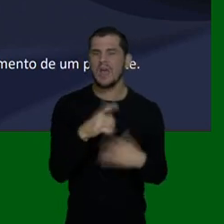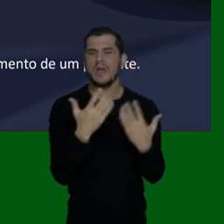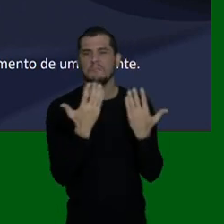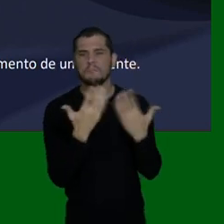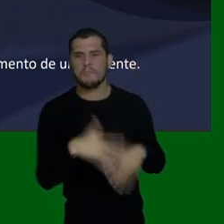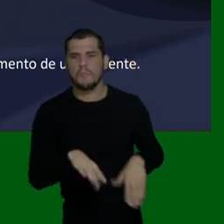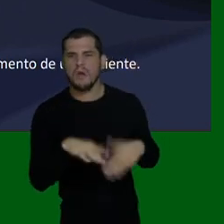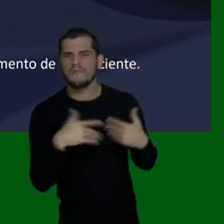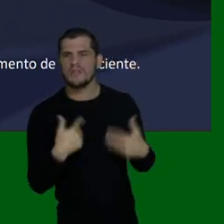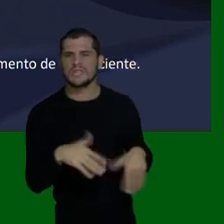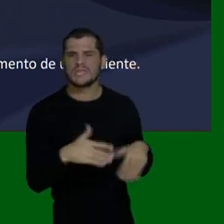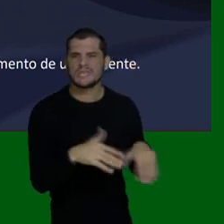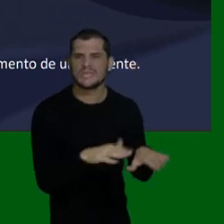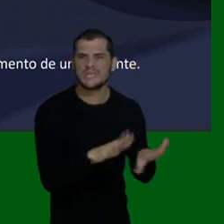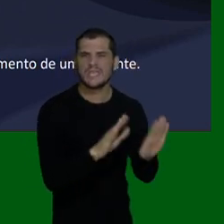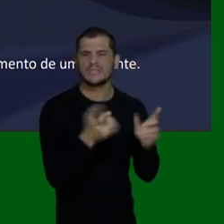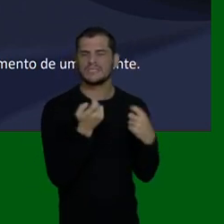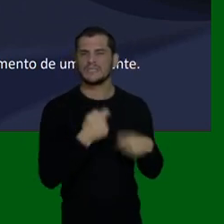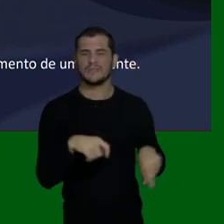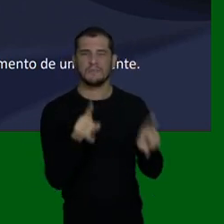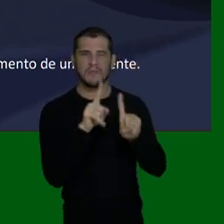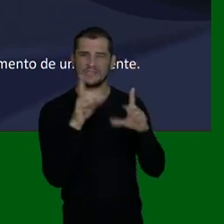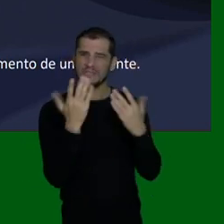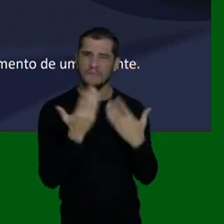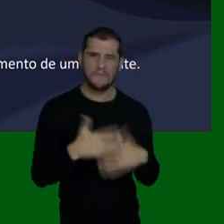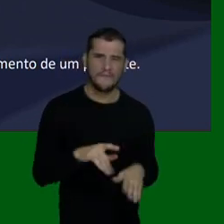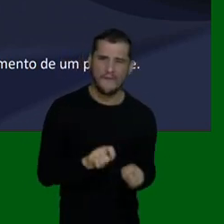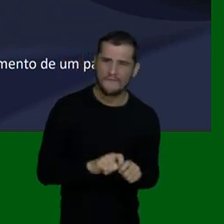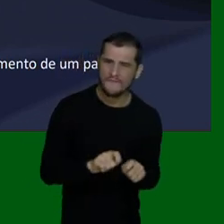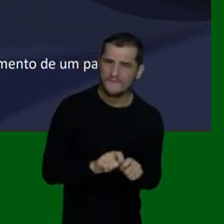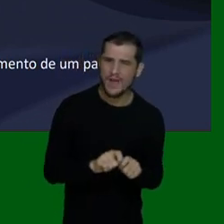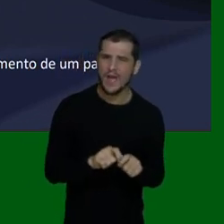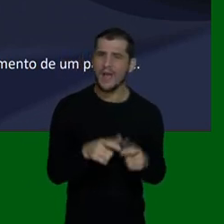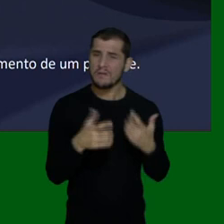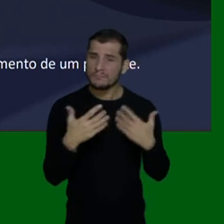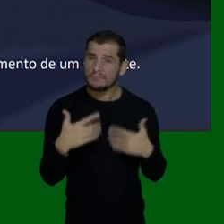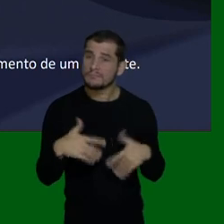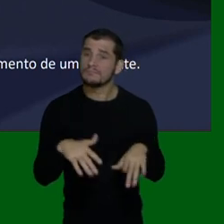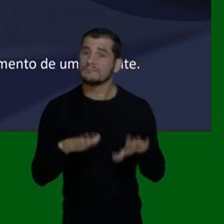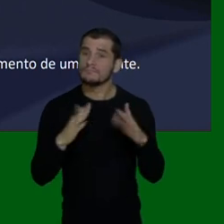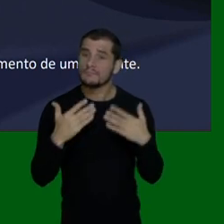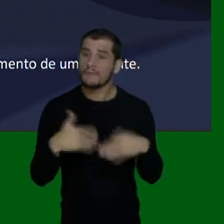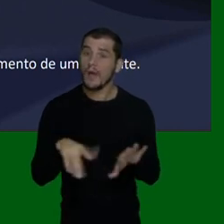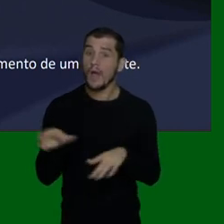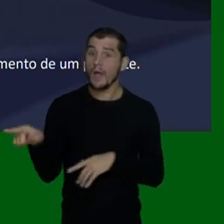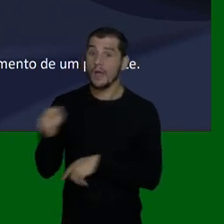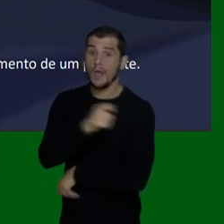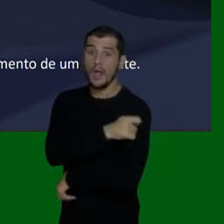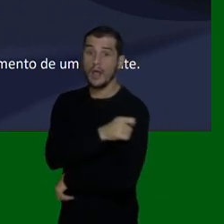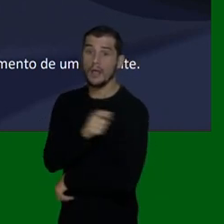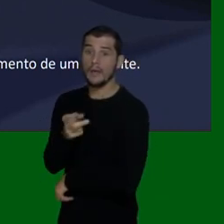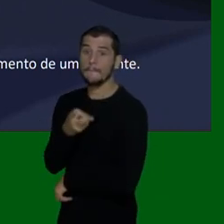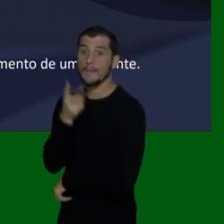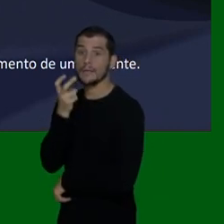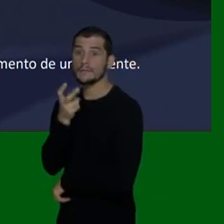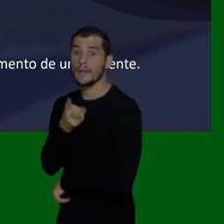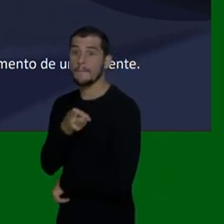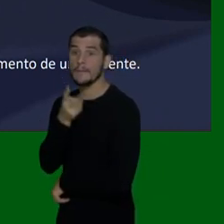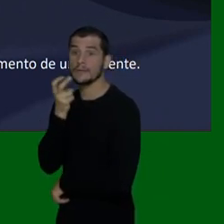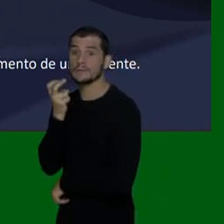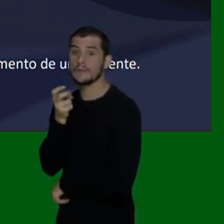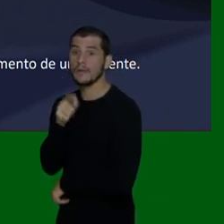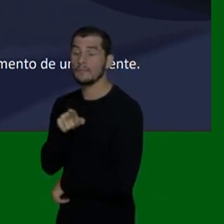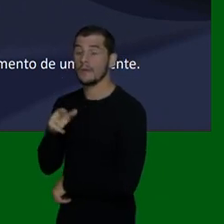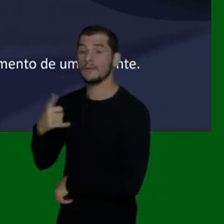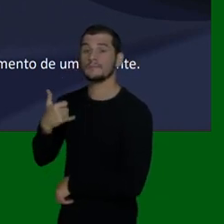precisa fazer a prova e isso ele ficou escutando escutando E quando ele chegou para mim ele tinha 12 anos ele só